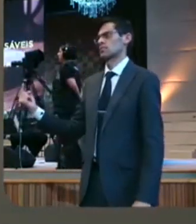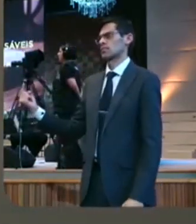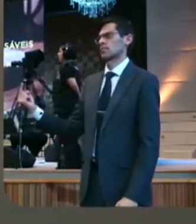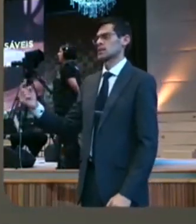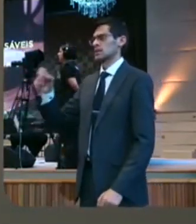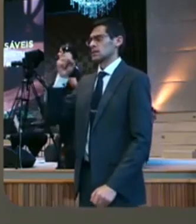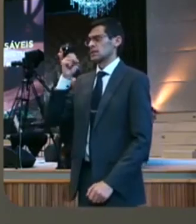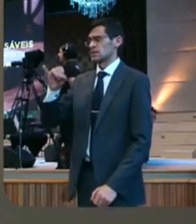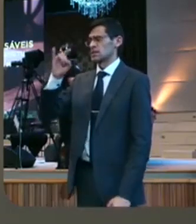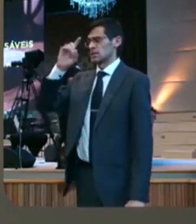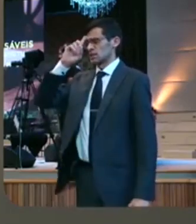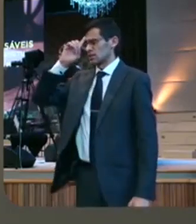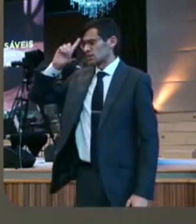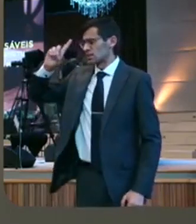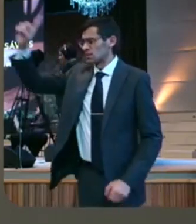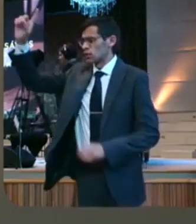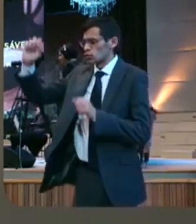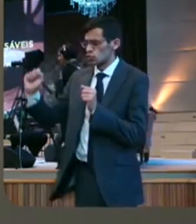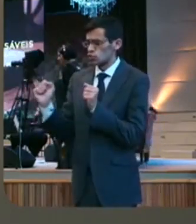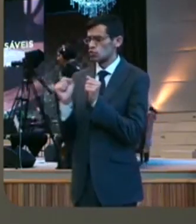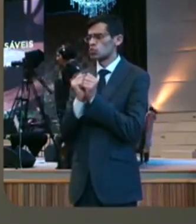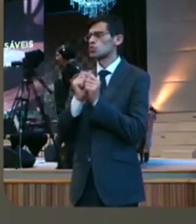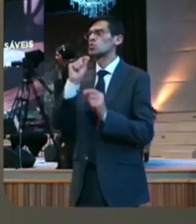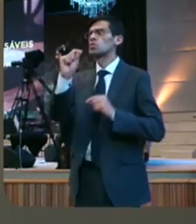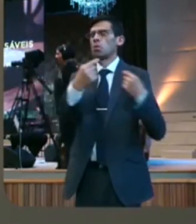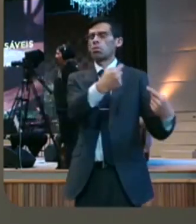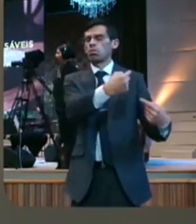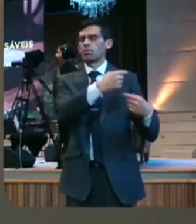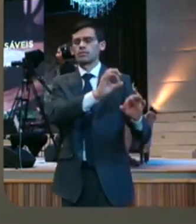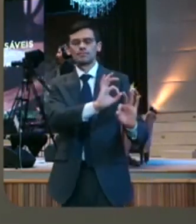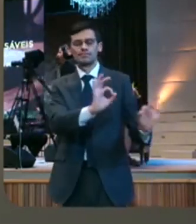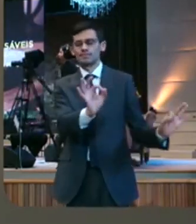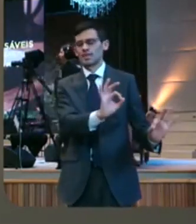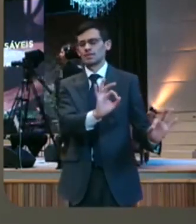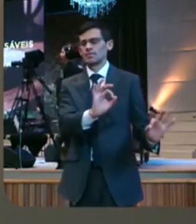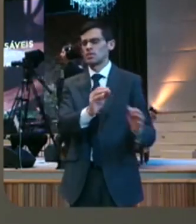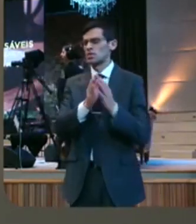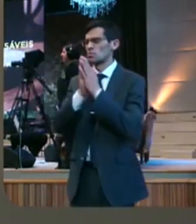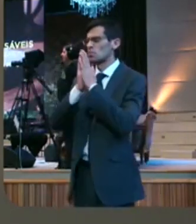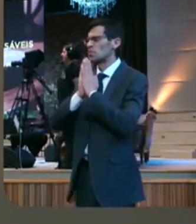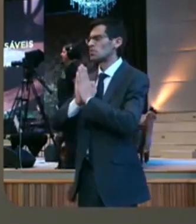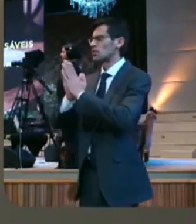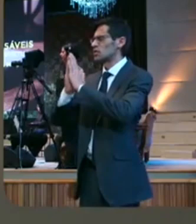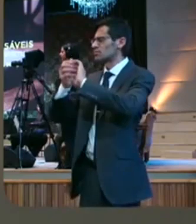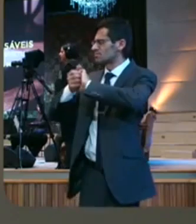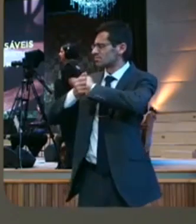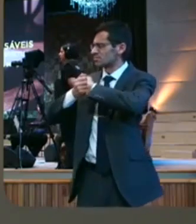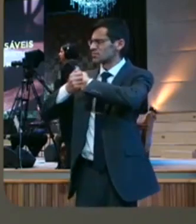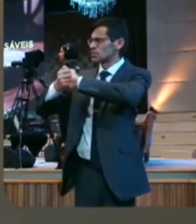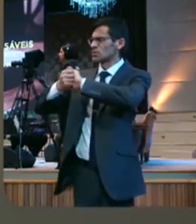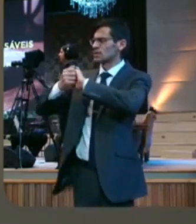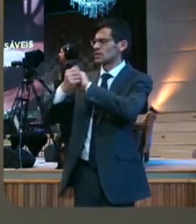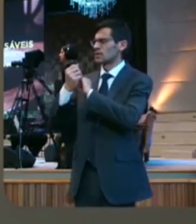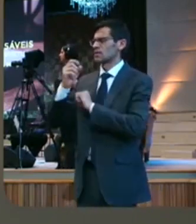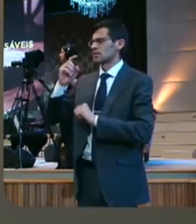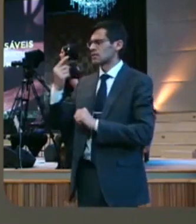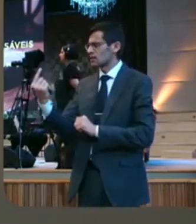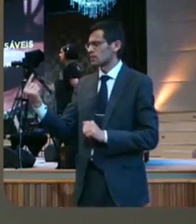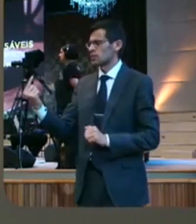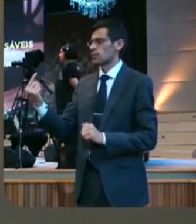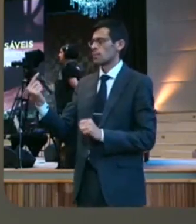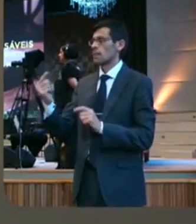se o Senhor é por nós, quem será contra nós? Segura na mão deles. E Pai, com